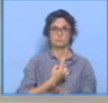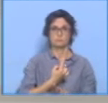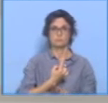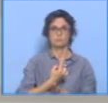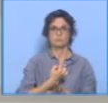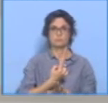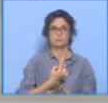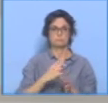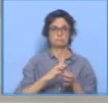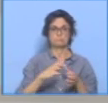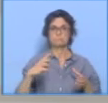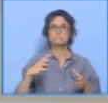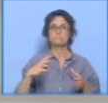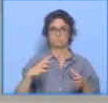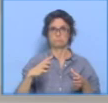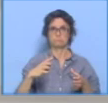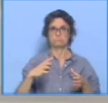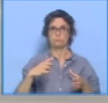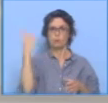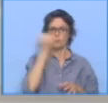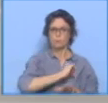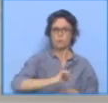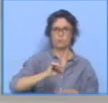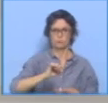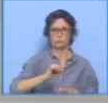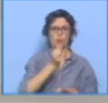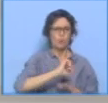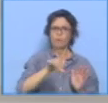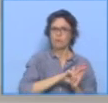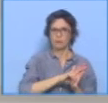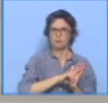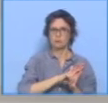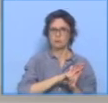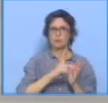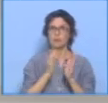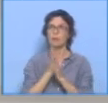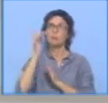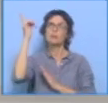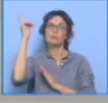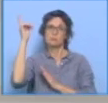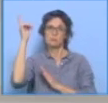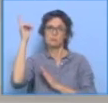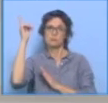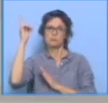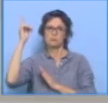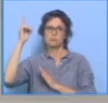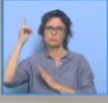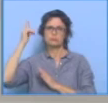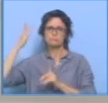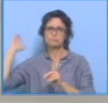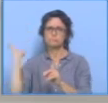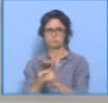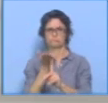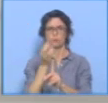Sinai. Nós violamos constantemente a lei. Então, Deus castigou-nos, mandando-nos para o exílio. Então, o que há a fazer?